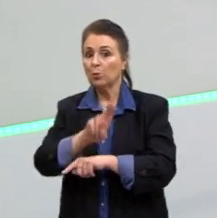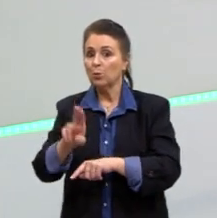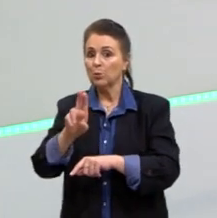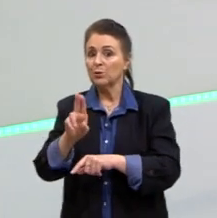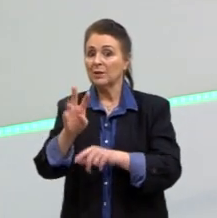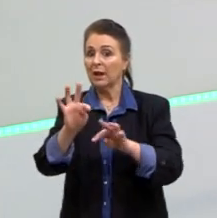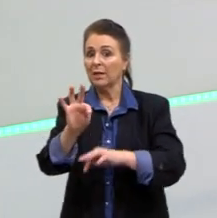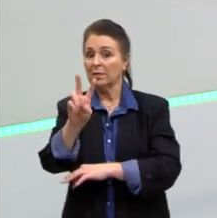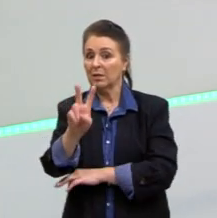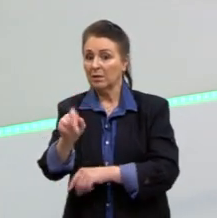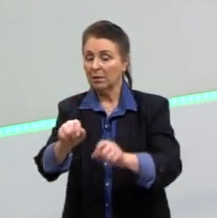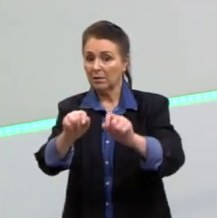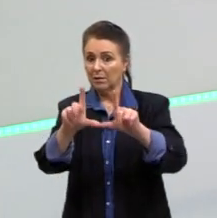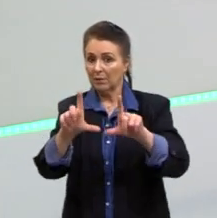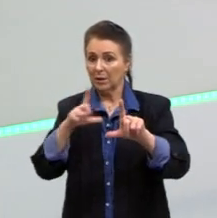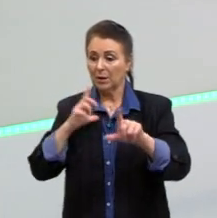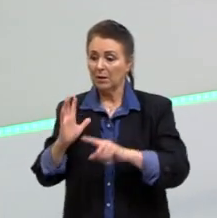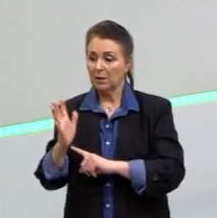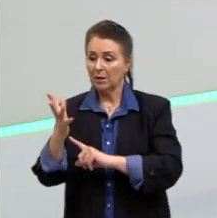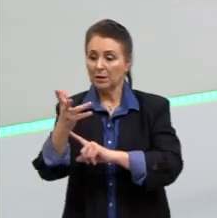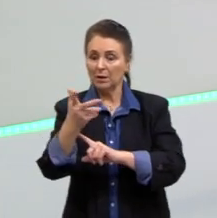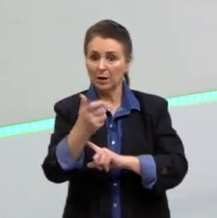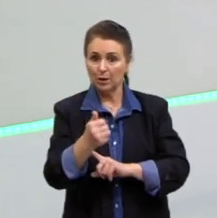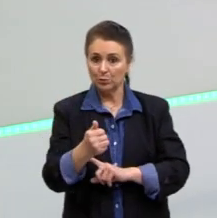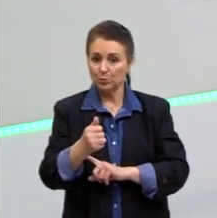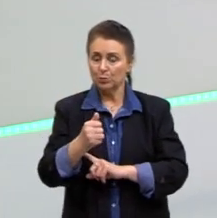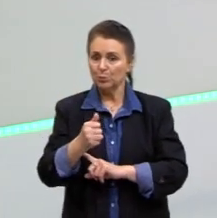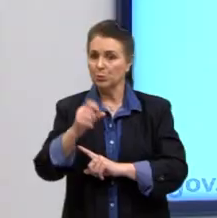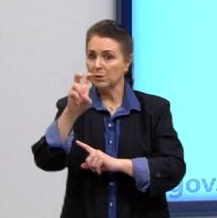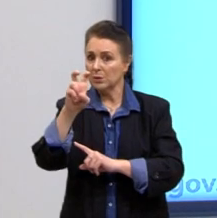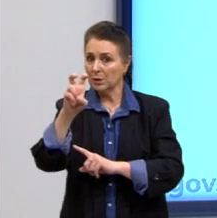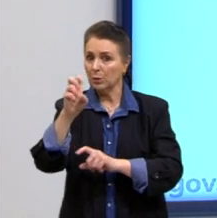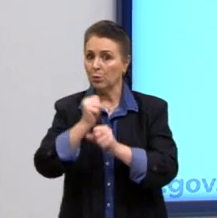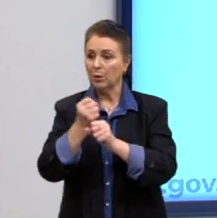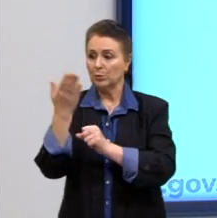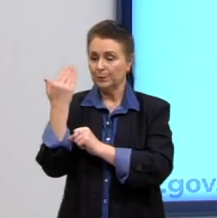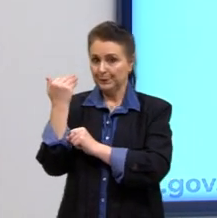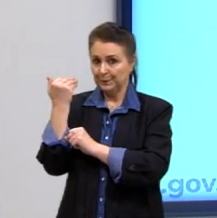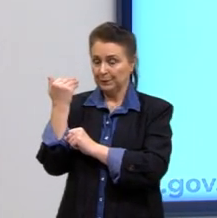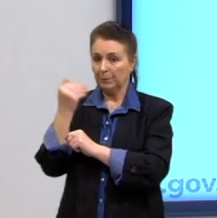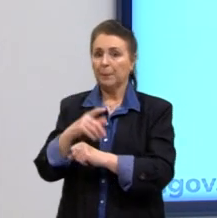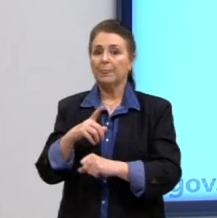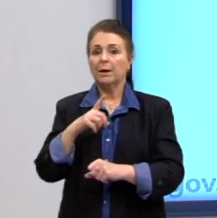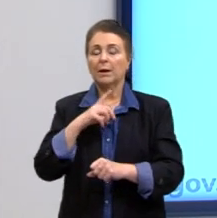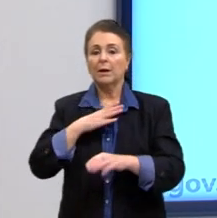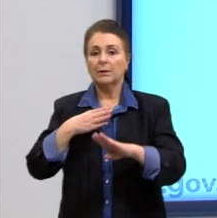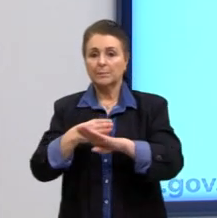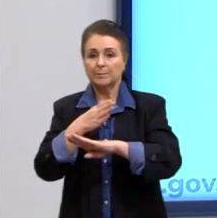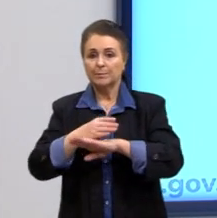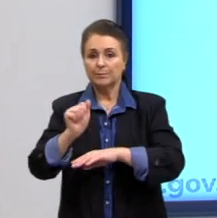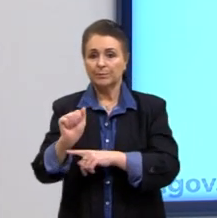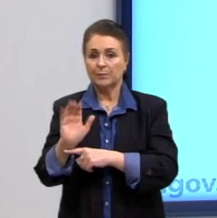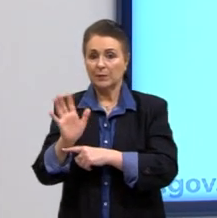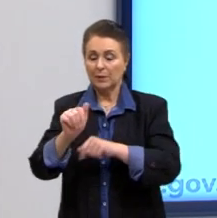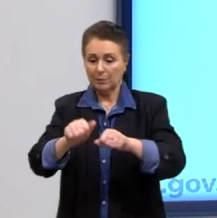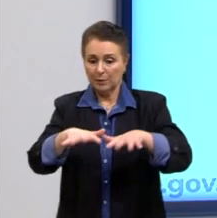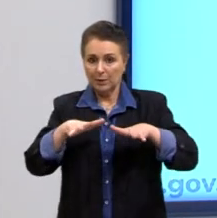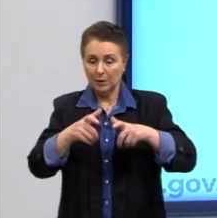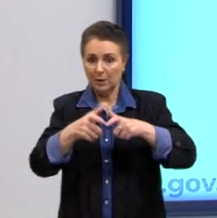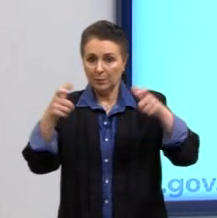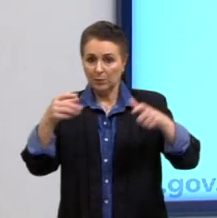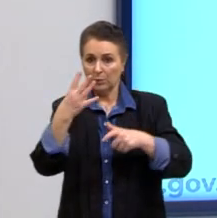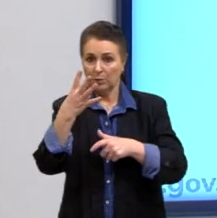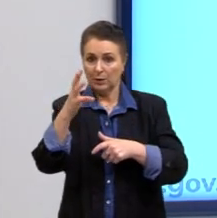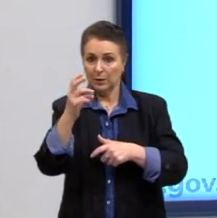gente tem, né, dados dos últimos 5 anos, onde a penetração do cinema cresceu 43% entre